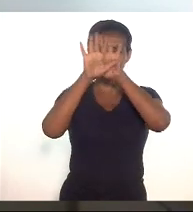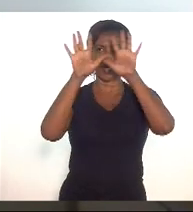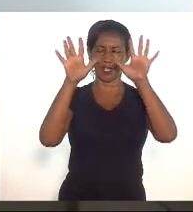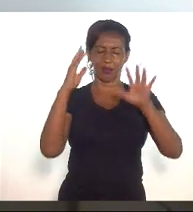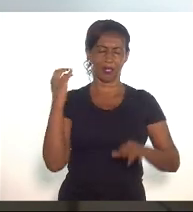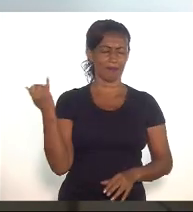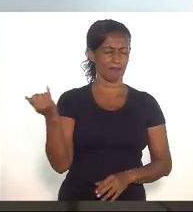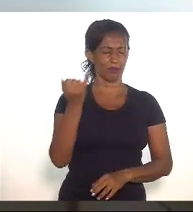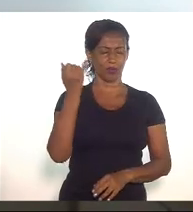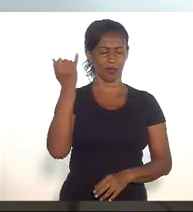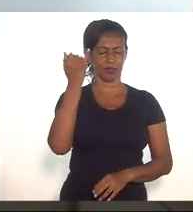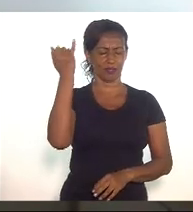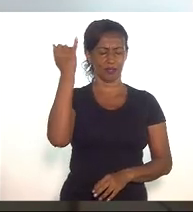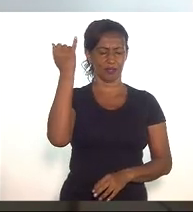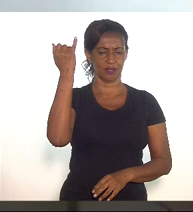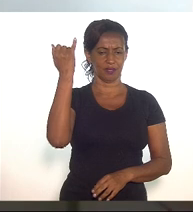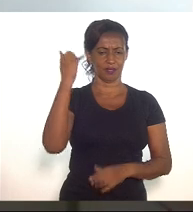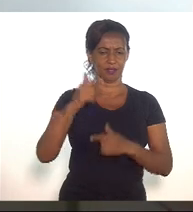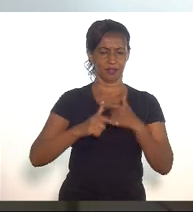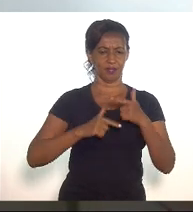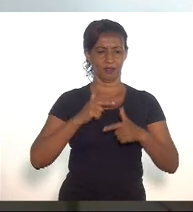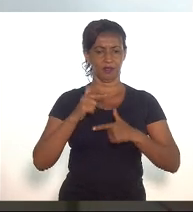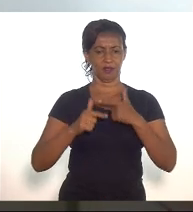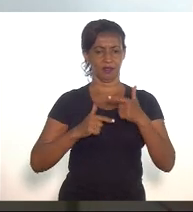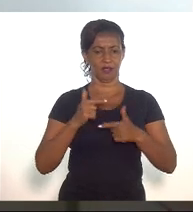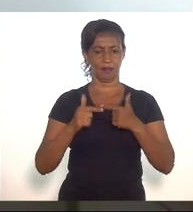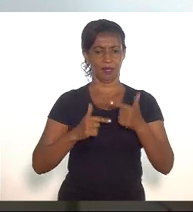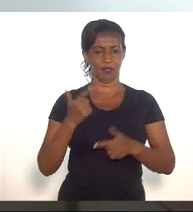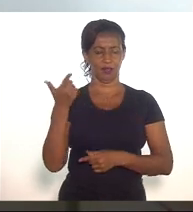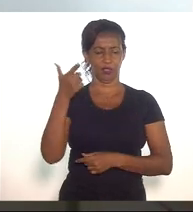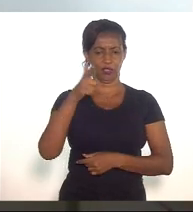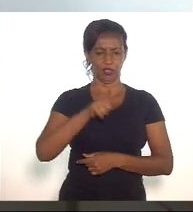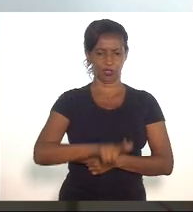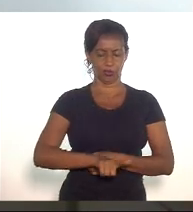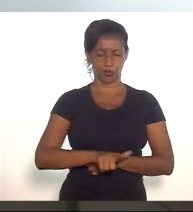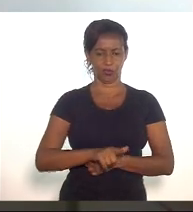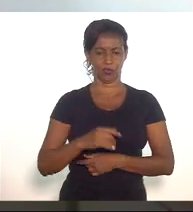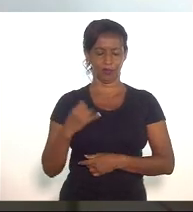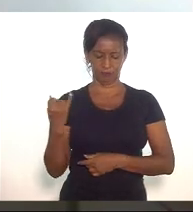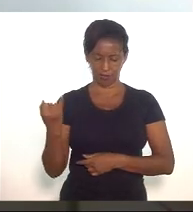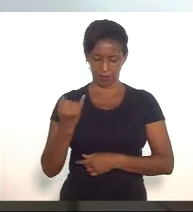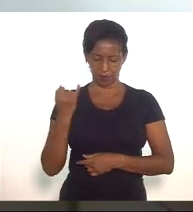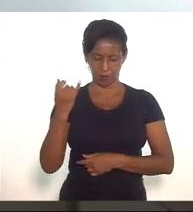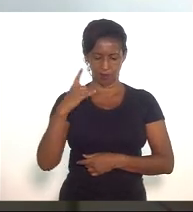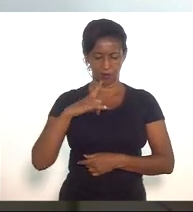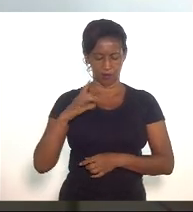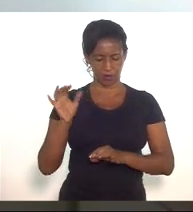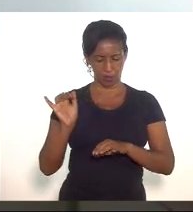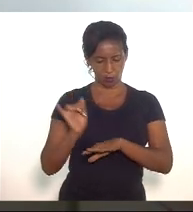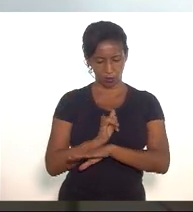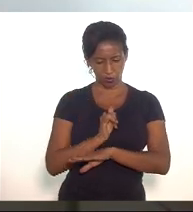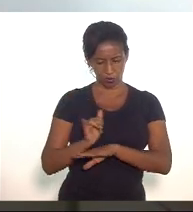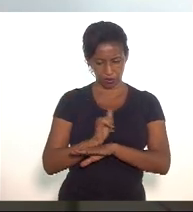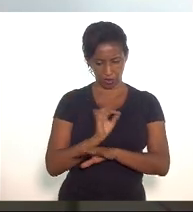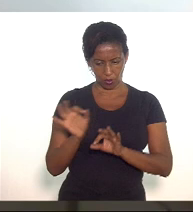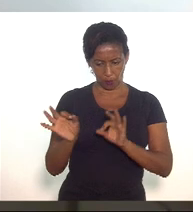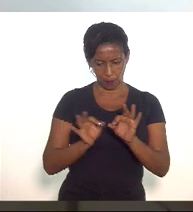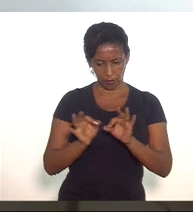papel. E, mais uma vez, a importância de se ter um plano de